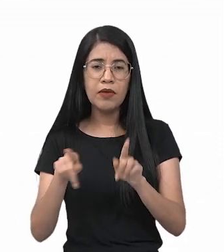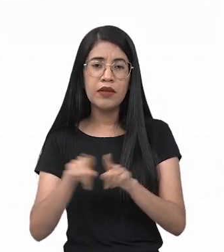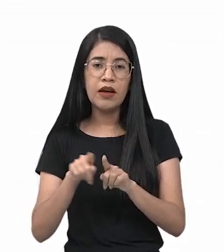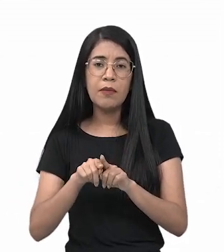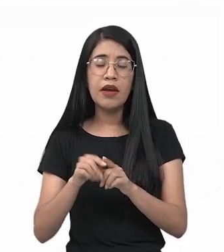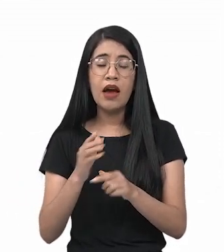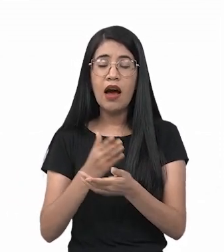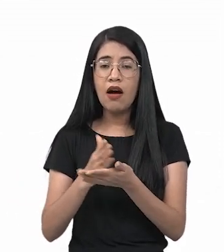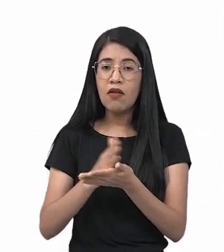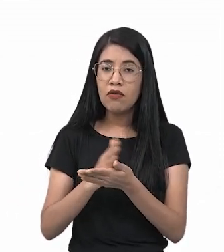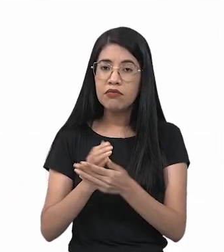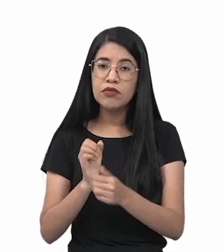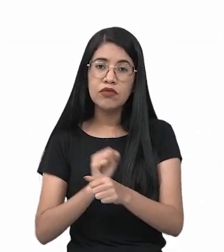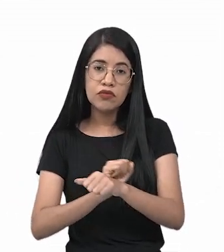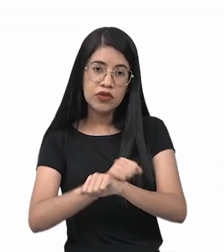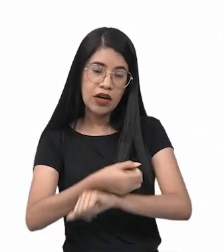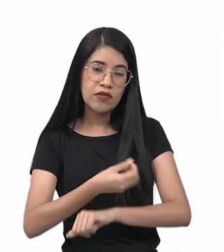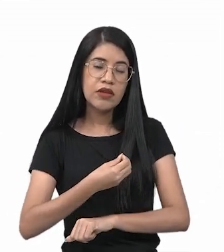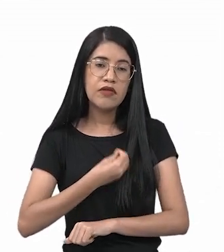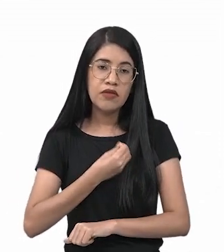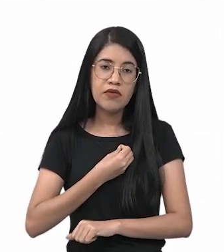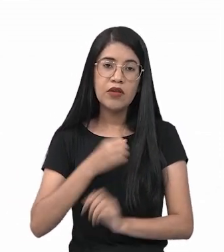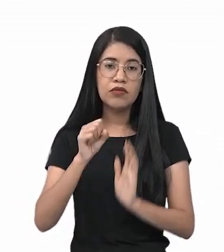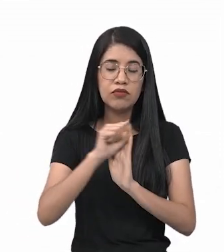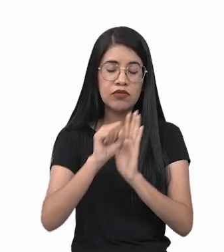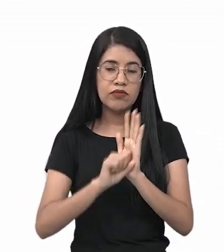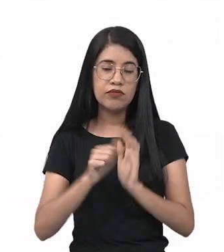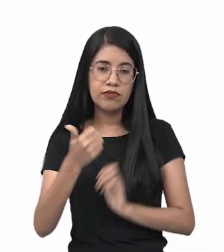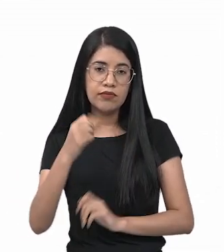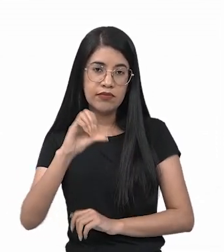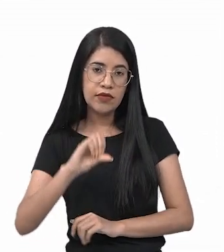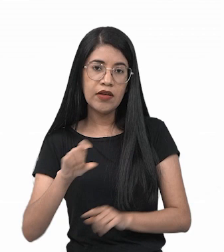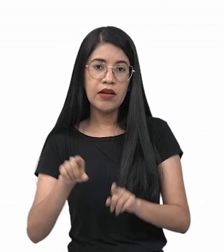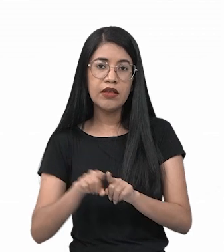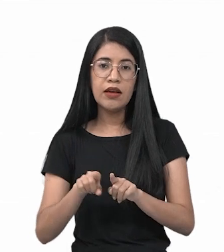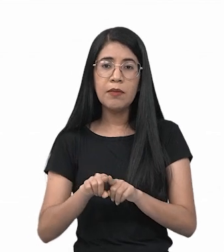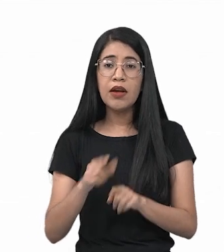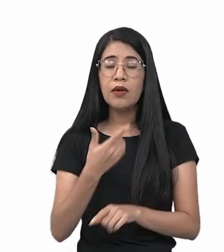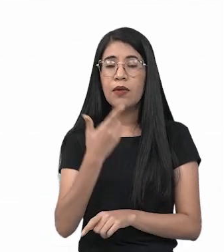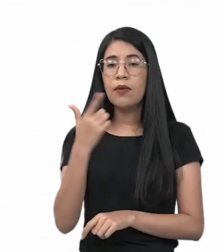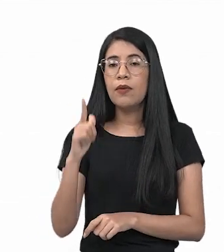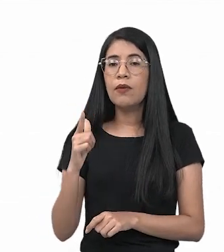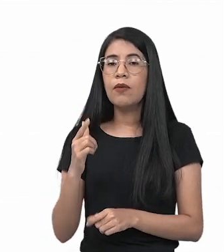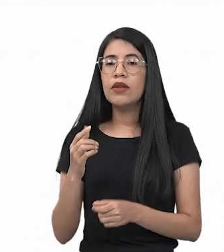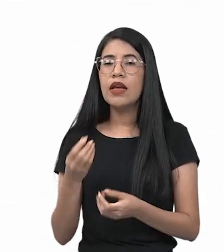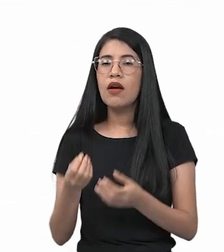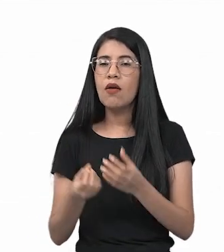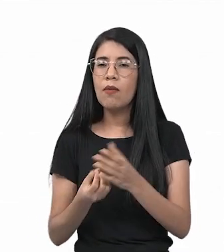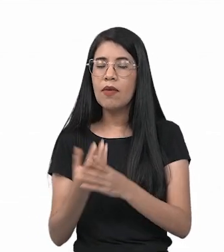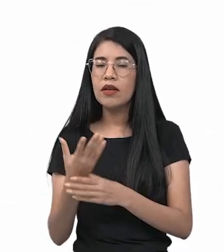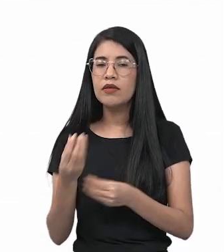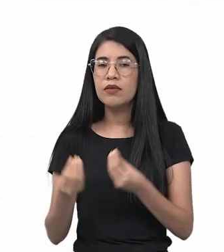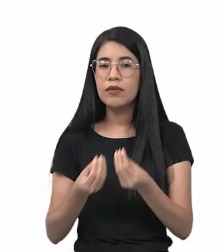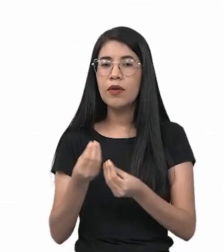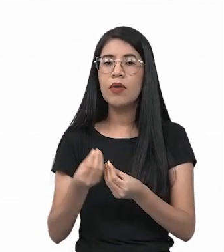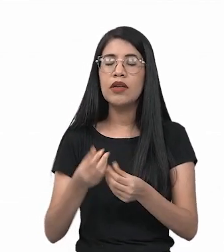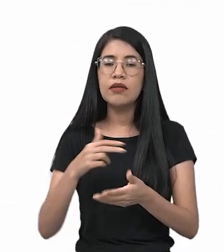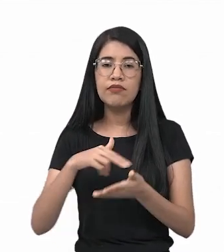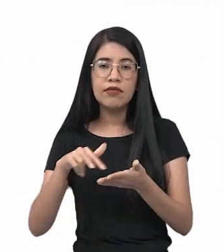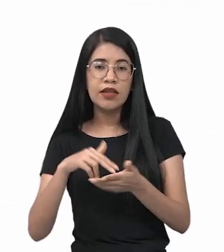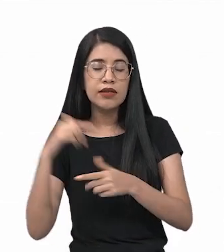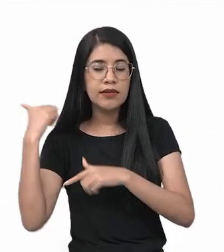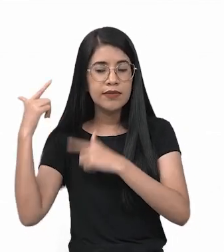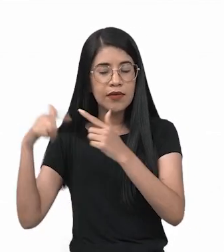dos escravos existentes no país no século XIX, enquanto outras derivam das danças tradicionais